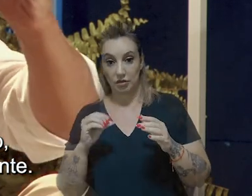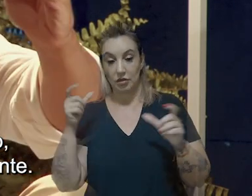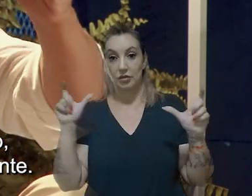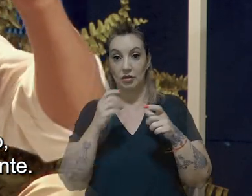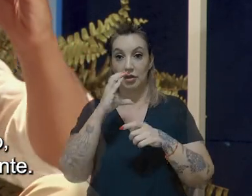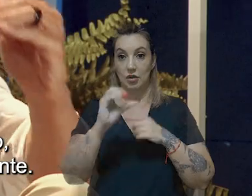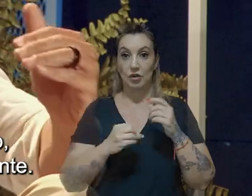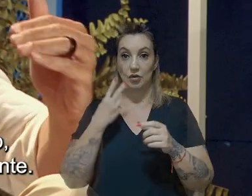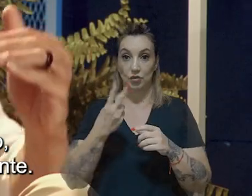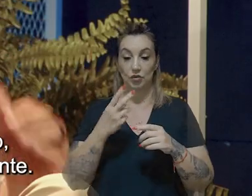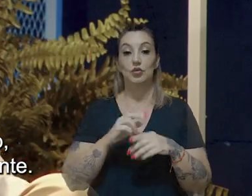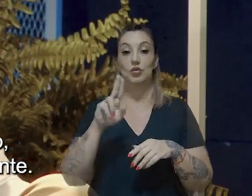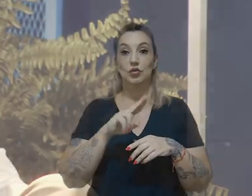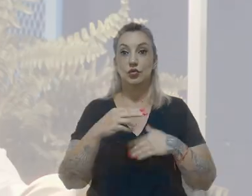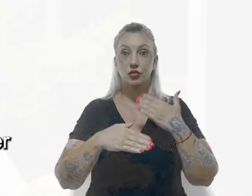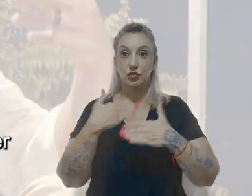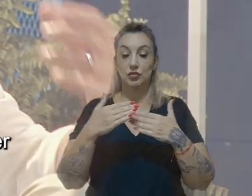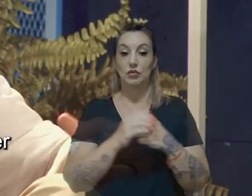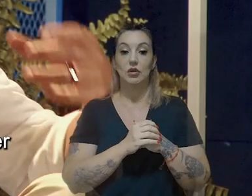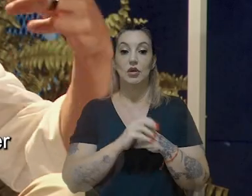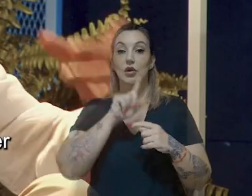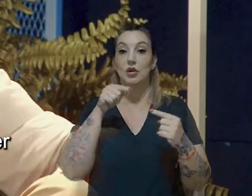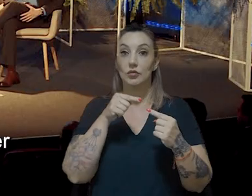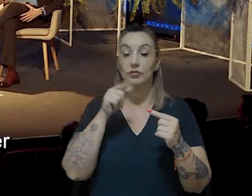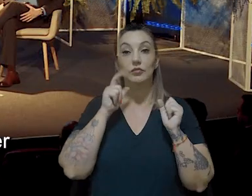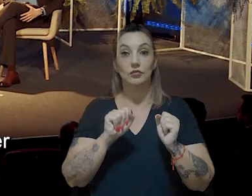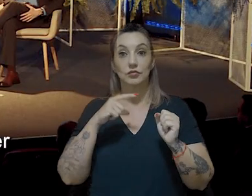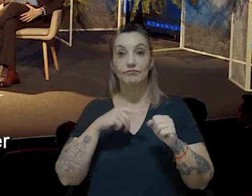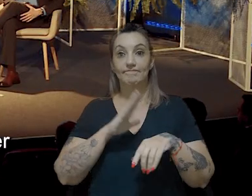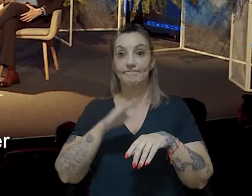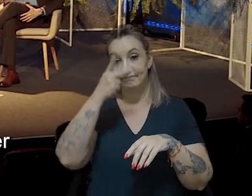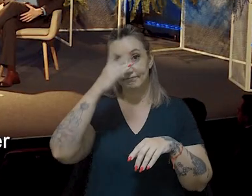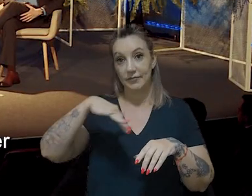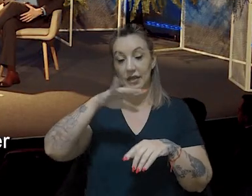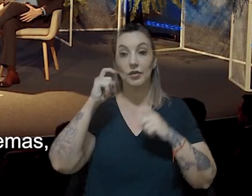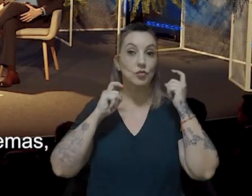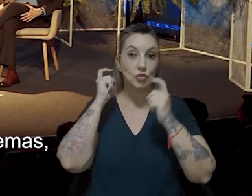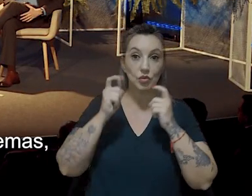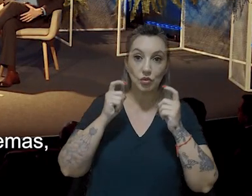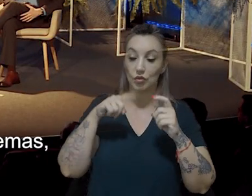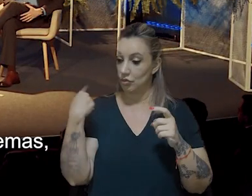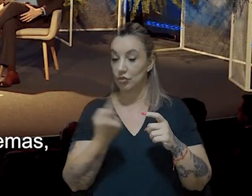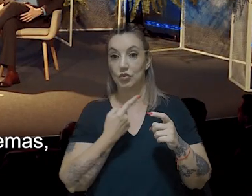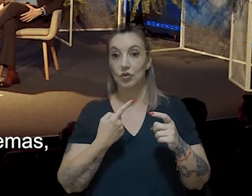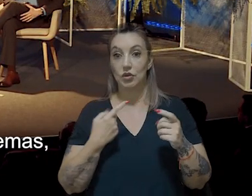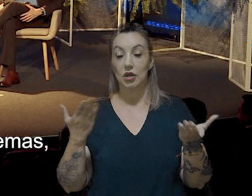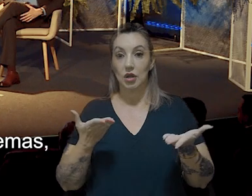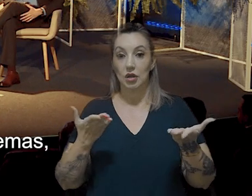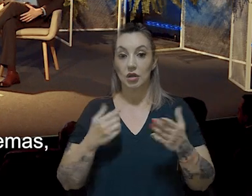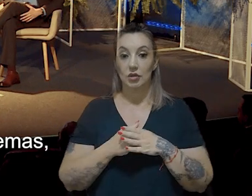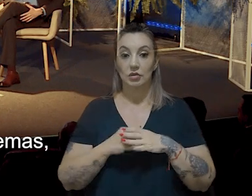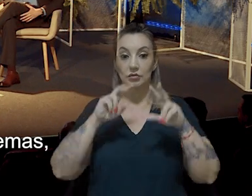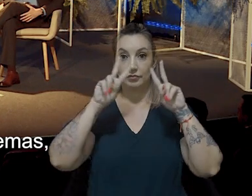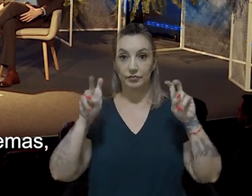redução de carbono melhor uso da água e assim por diante o objetivo é que a gente possa ter mais gente preocupada como nós estamos aqui com